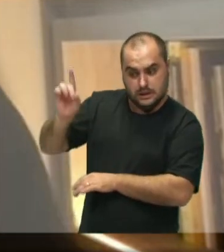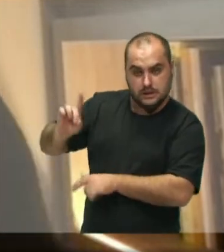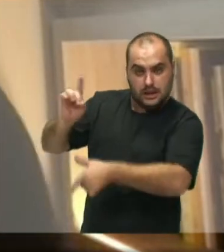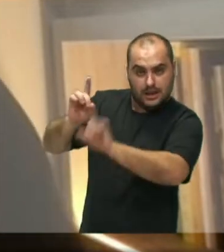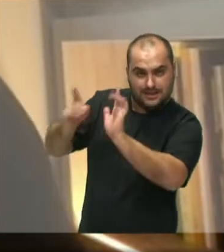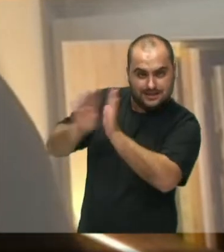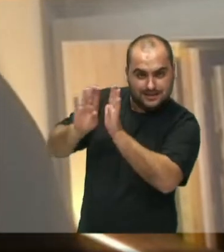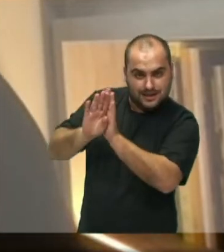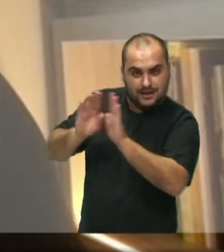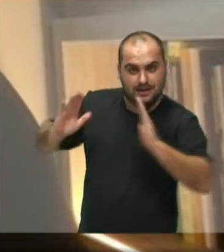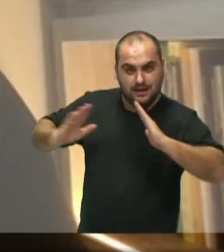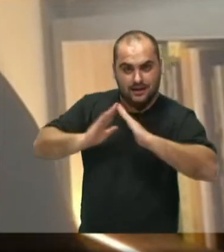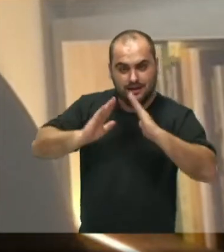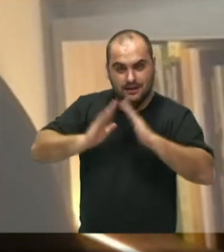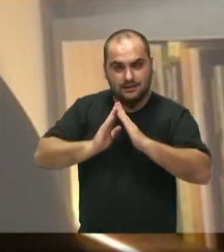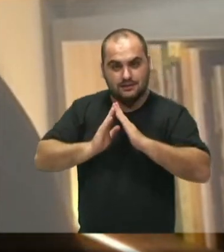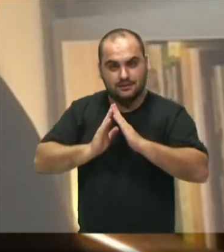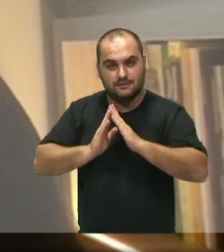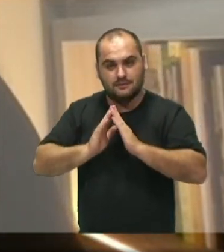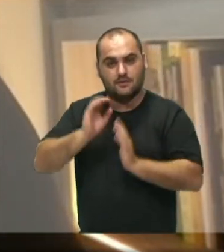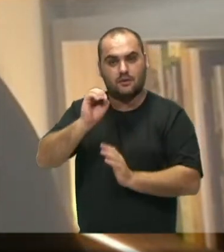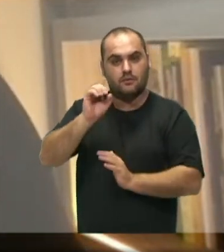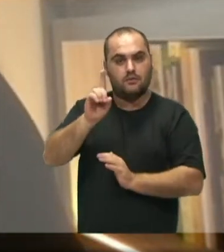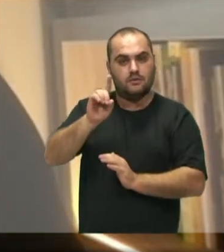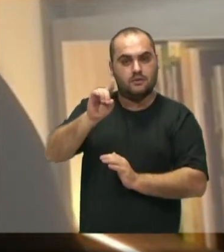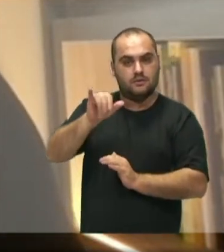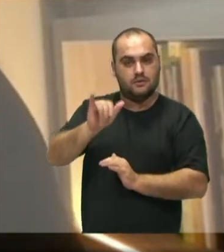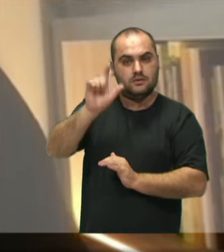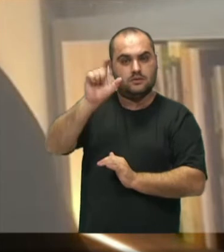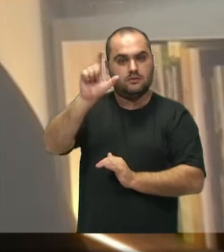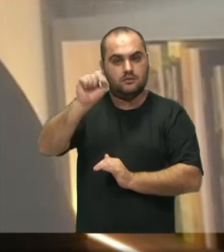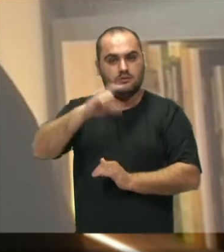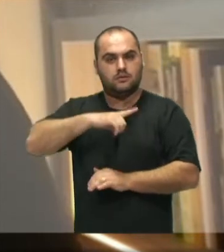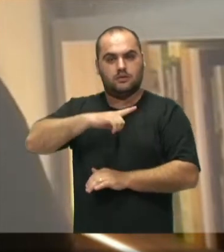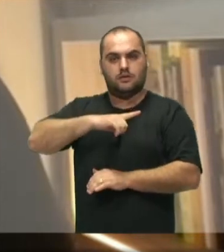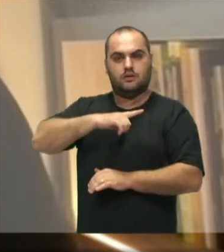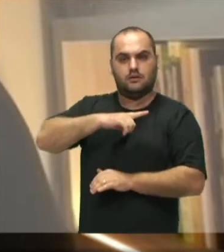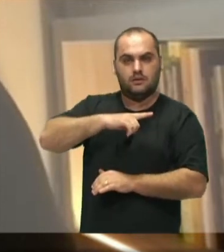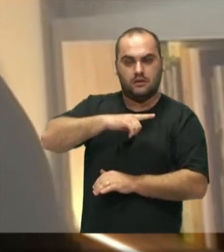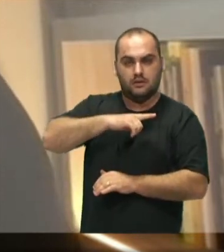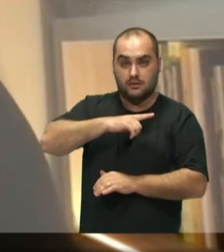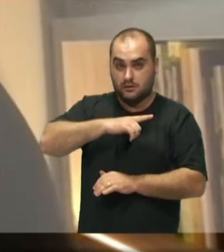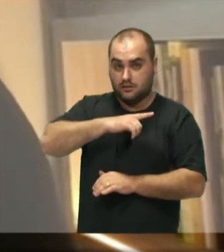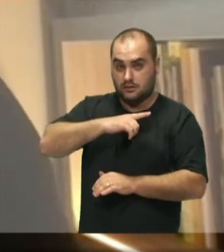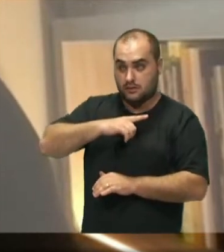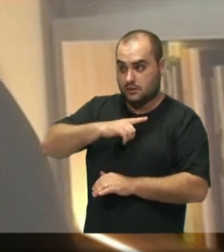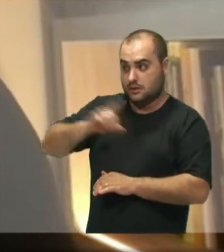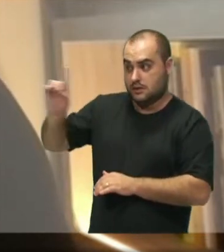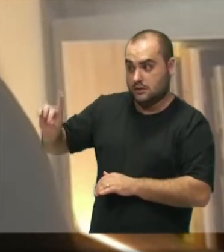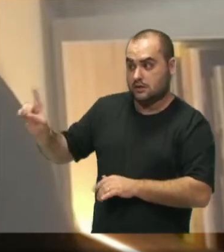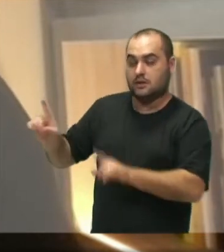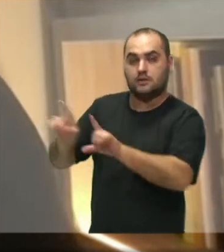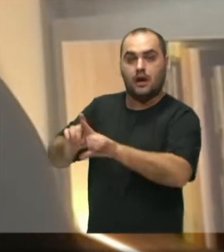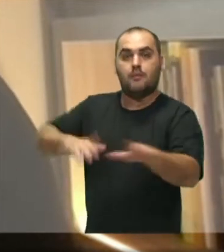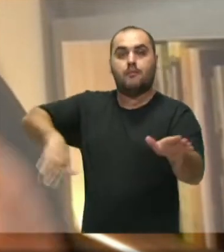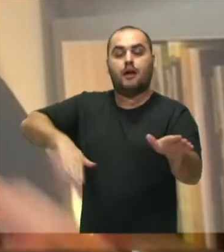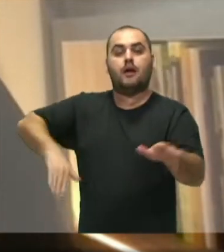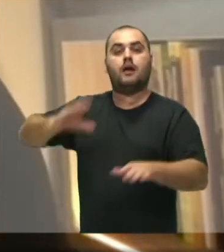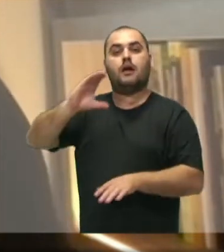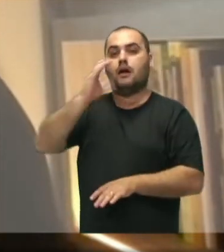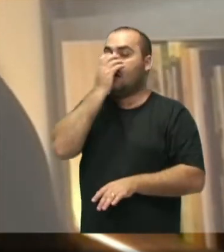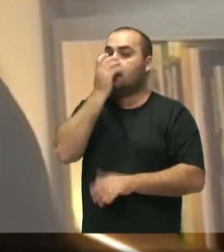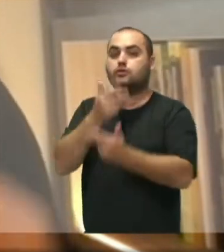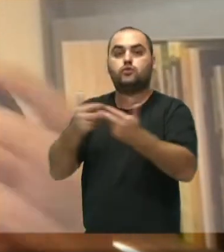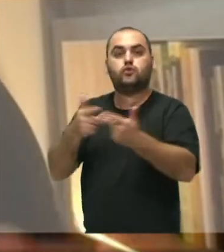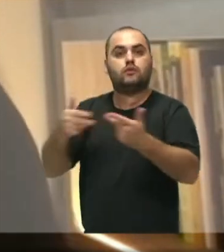de chegar ali na casa do doutor Odilon felau é aquela casa com muro de pedra à direita nós temos a praia do cachorro é uma